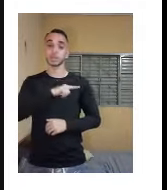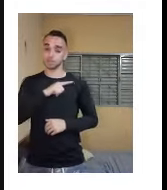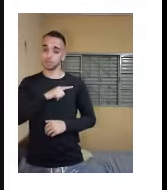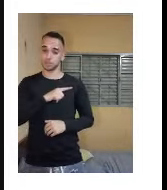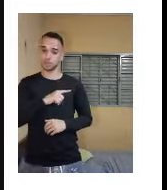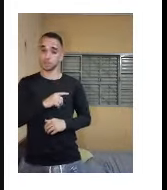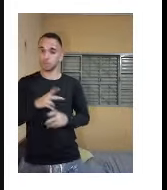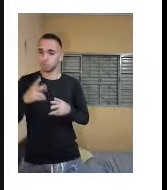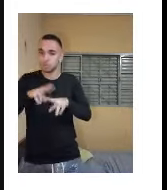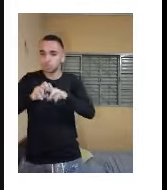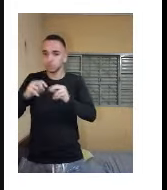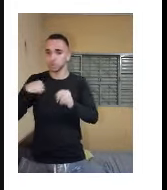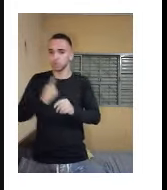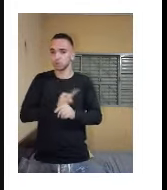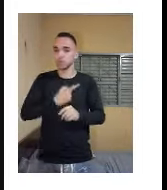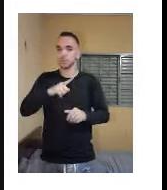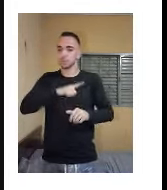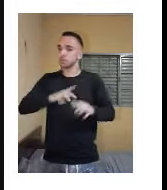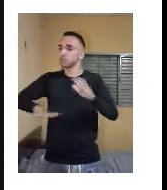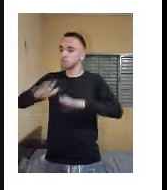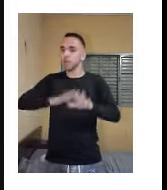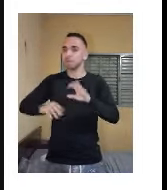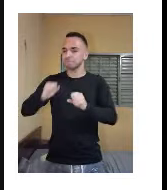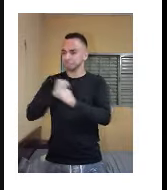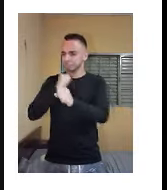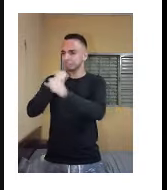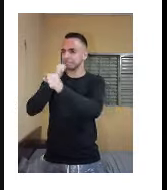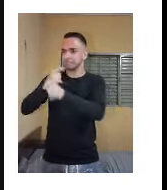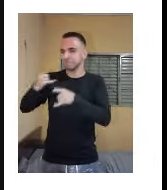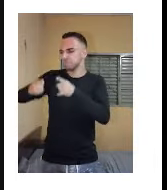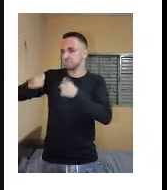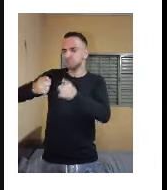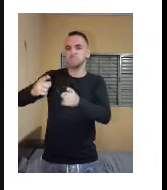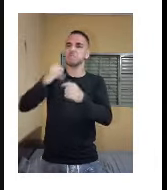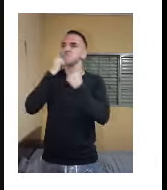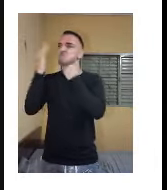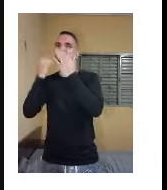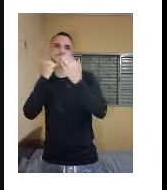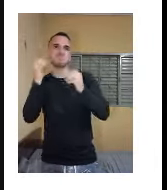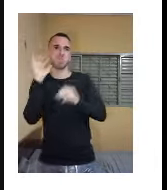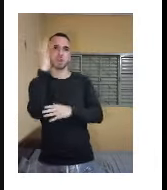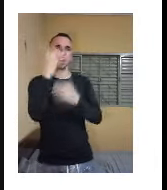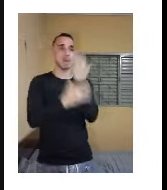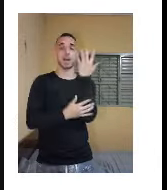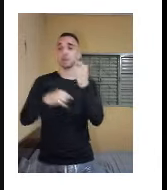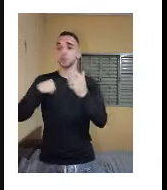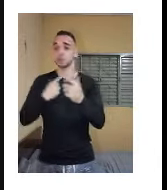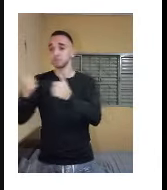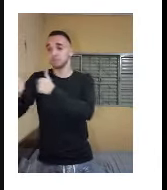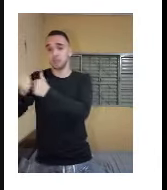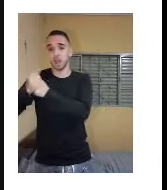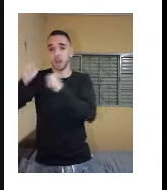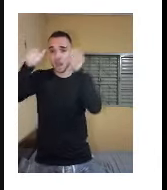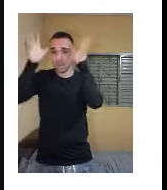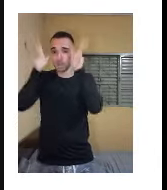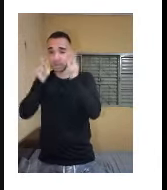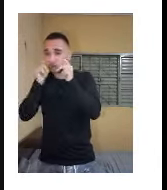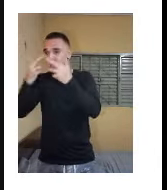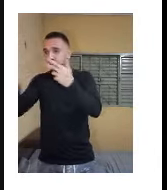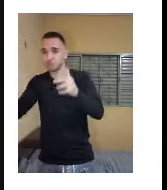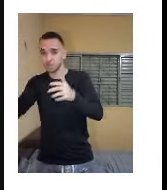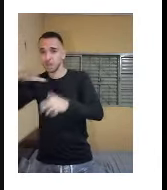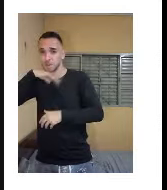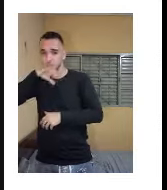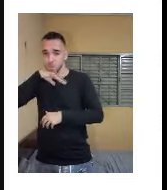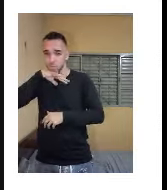qual o ciclo de vida, né, do mosquito da dengue não era apto, dado as